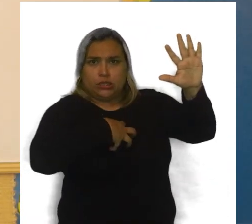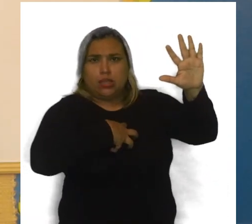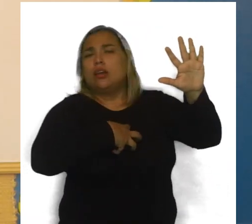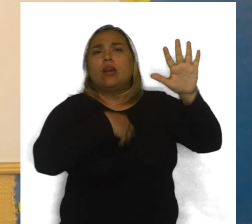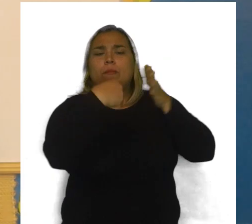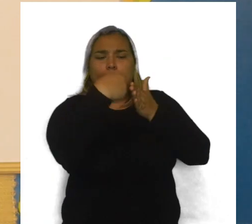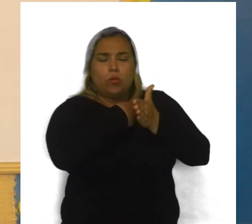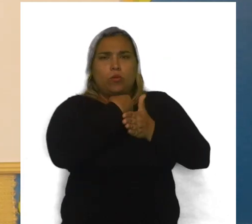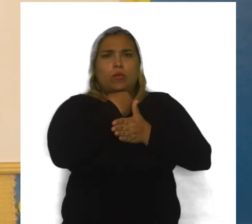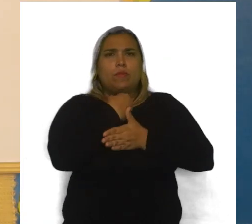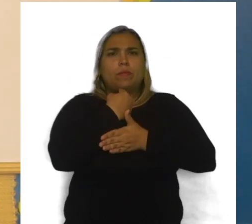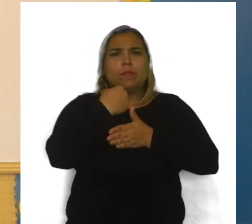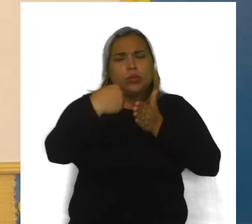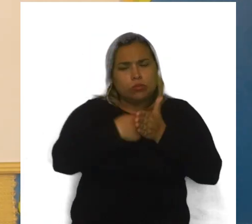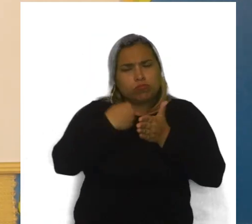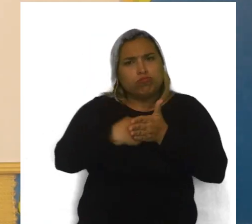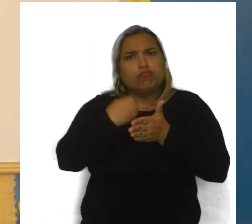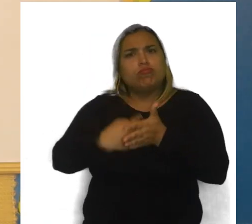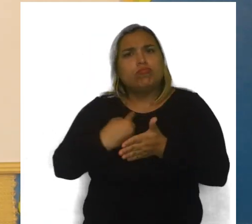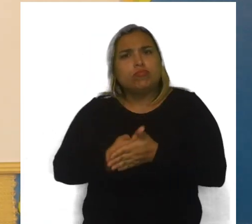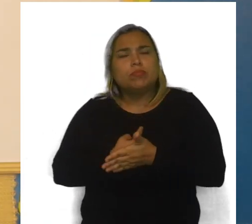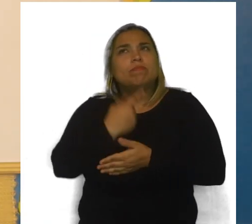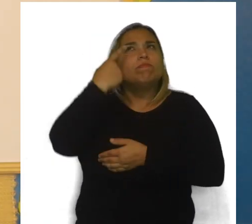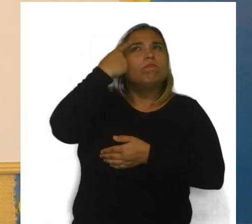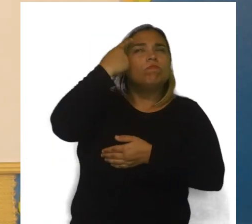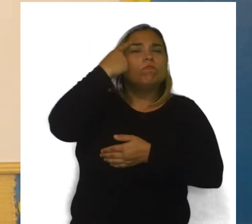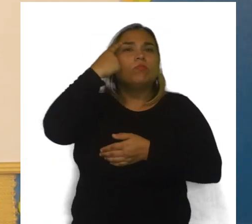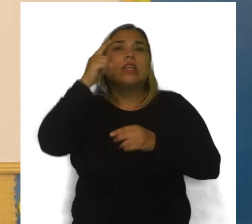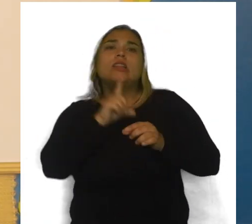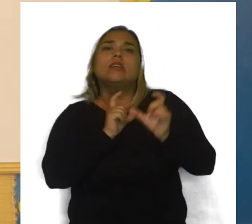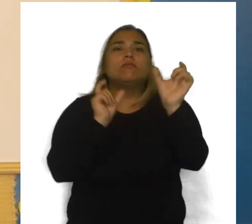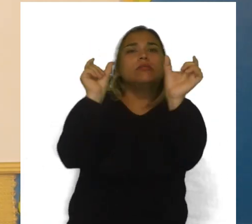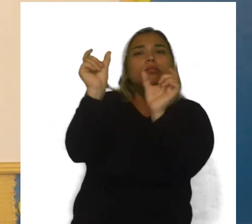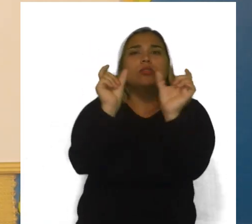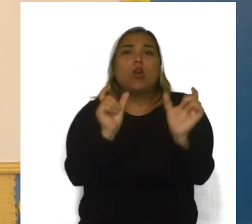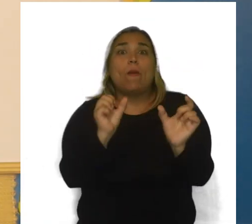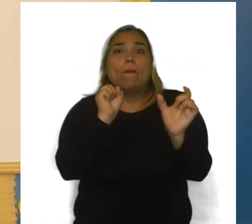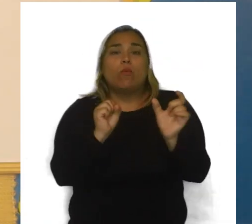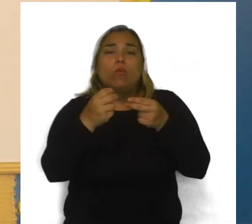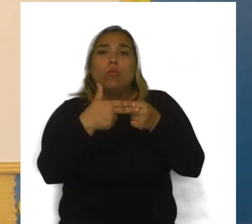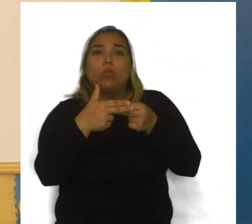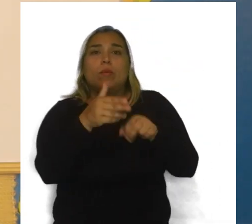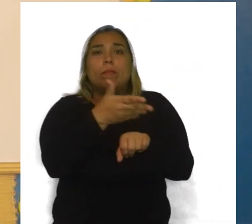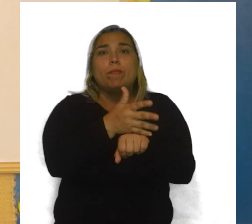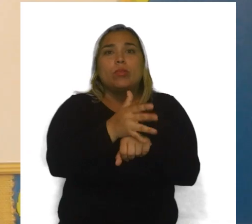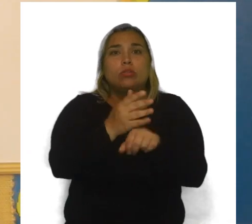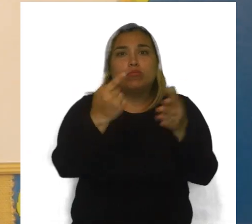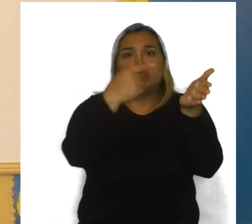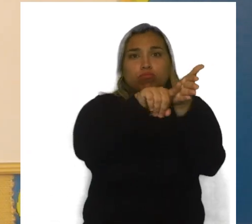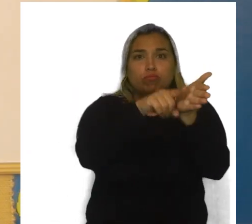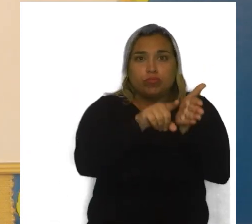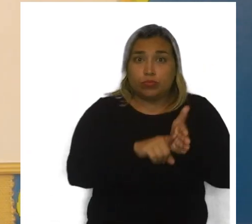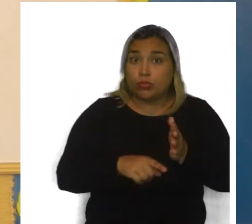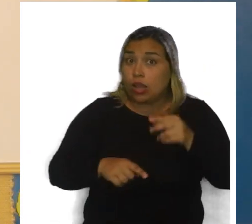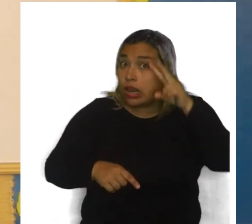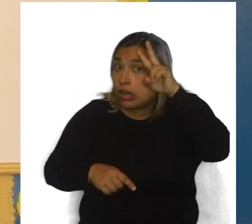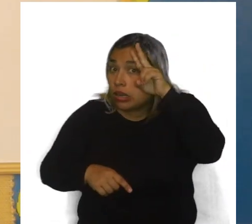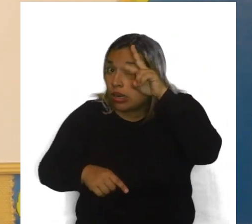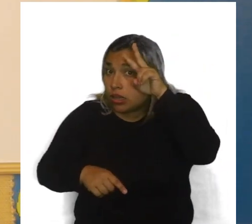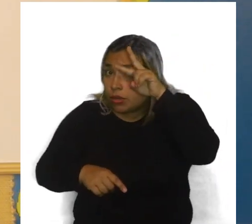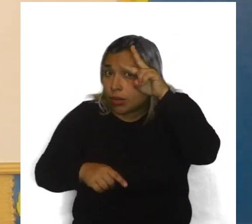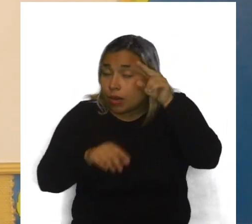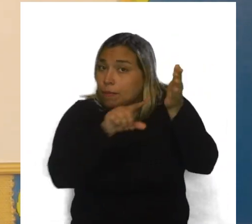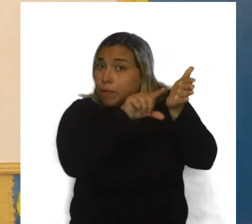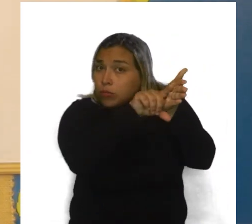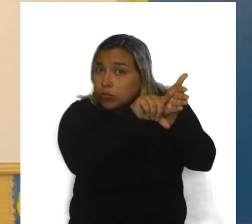perguntas para si mesma ou si mesmo e liste alguns termos que podes utilizar neste exercício de pesquisa. Lembre que o buscador é um